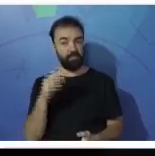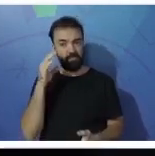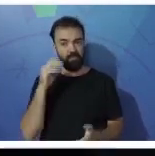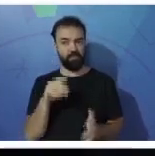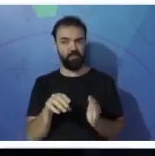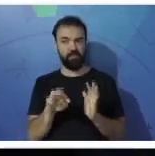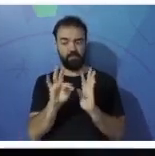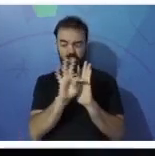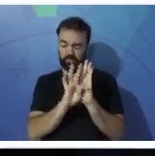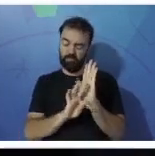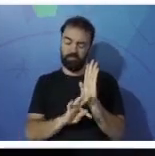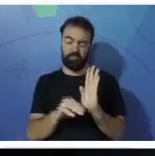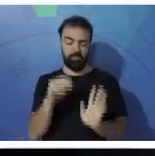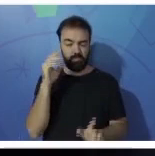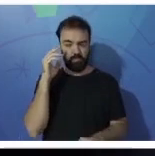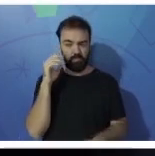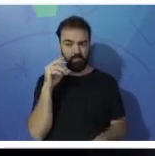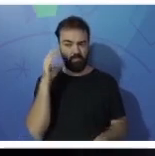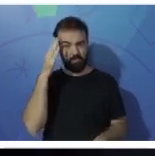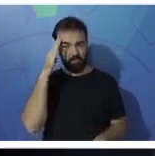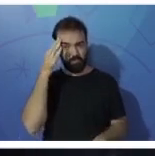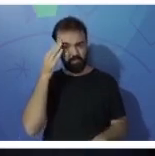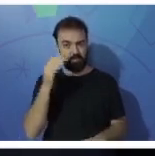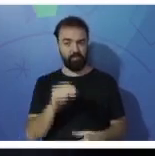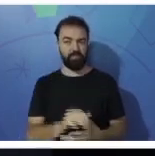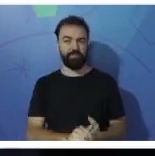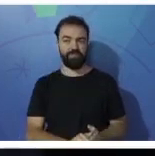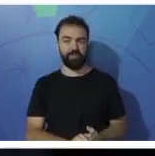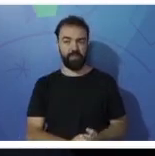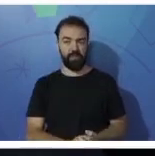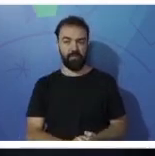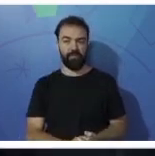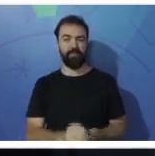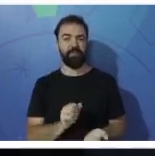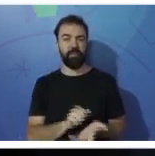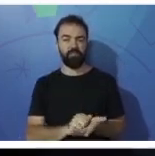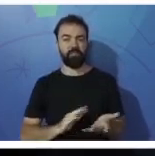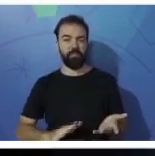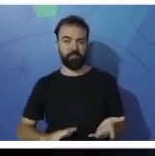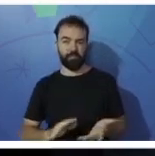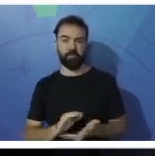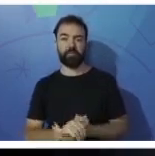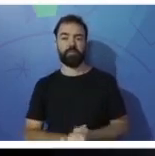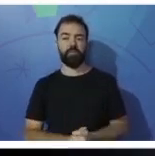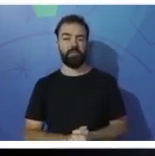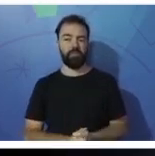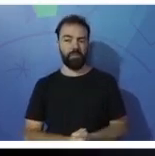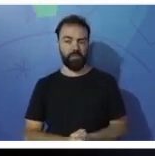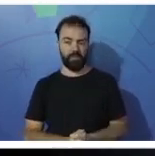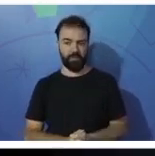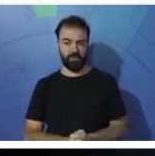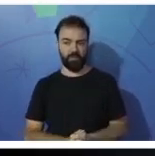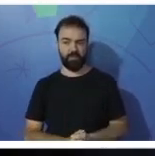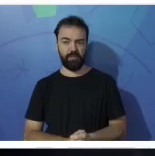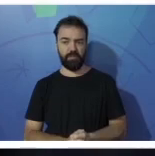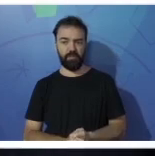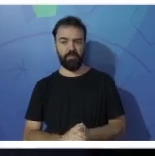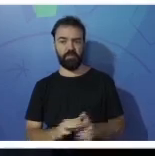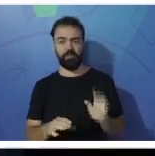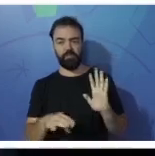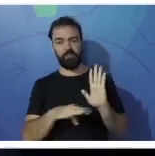texto, páginas 30 até a 32, a atividade, páginas 32 e